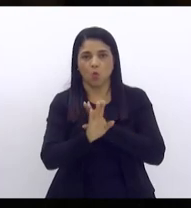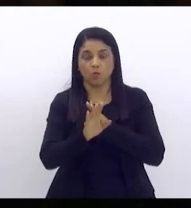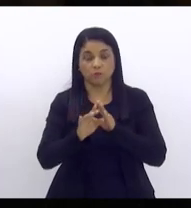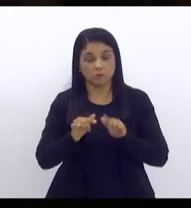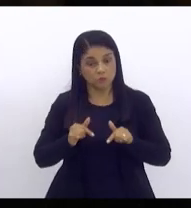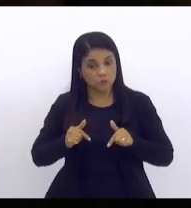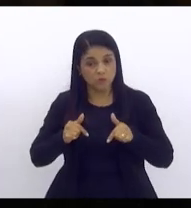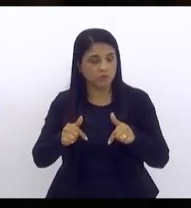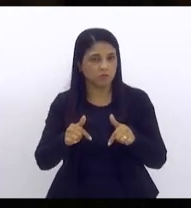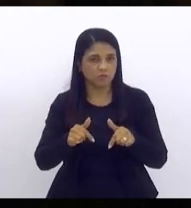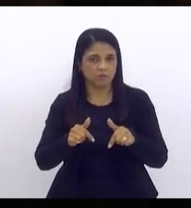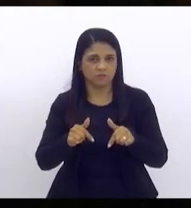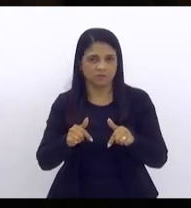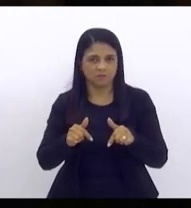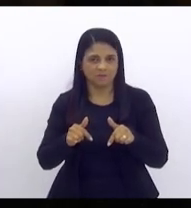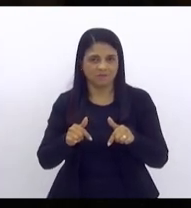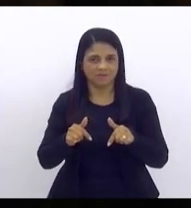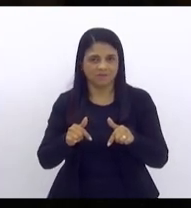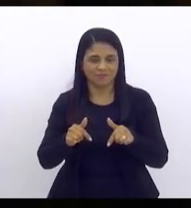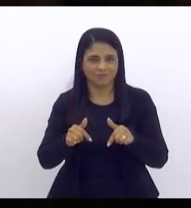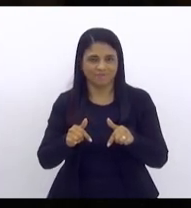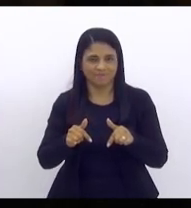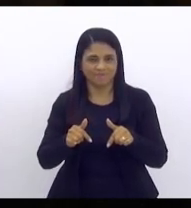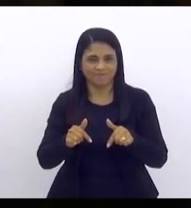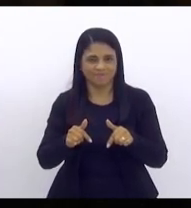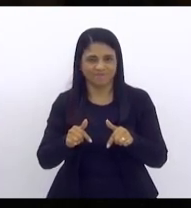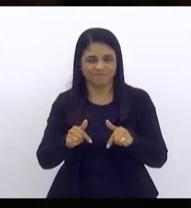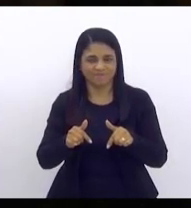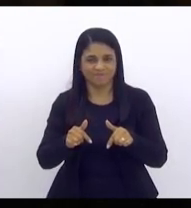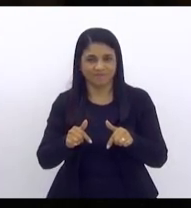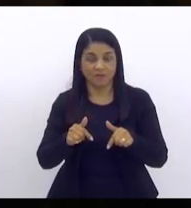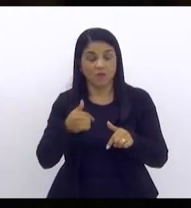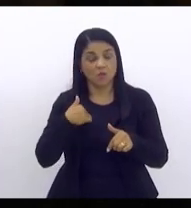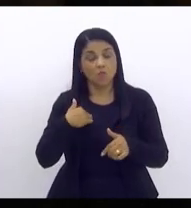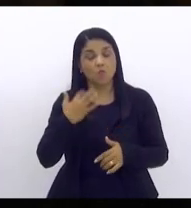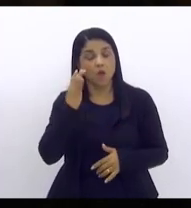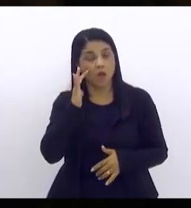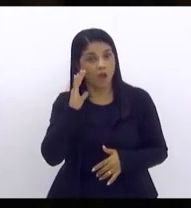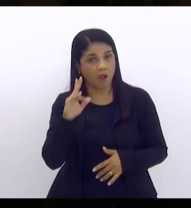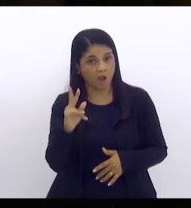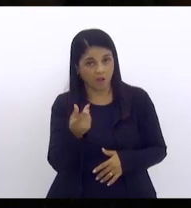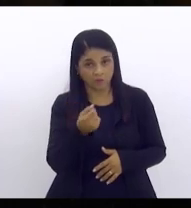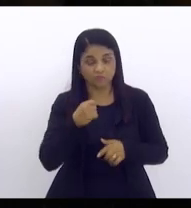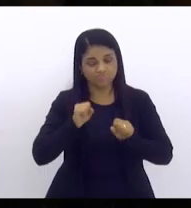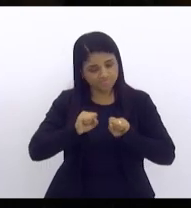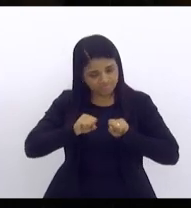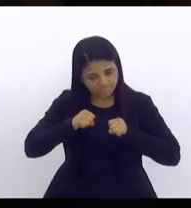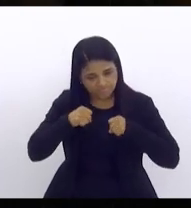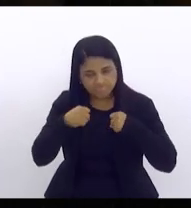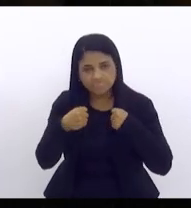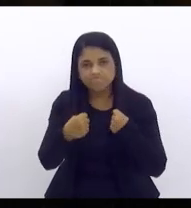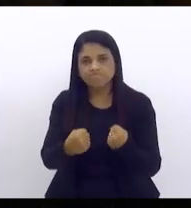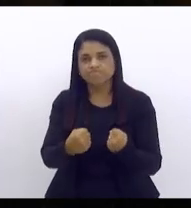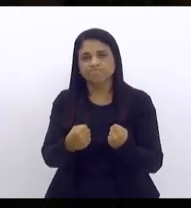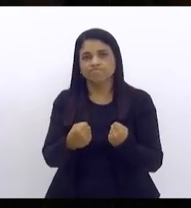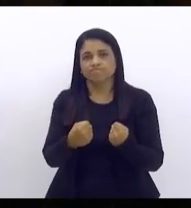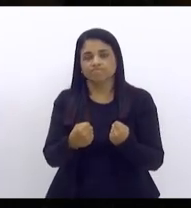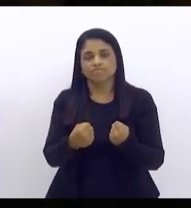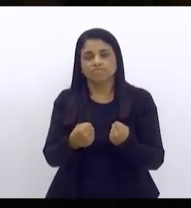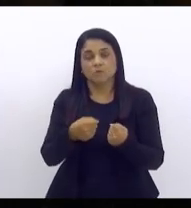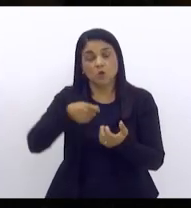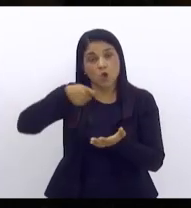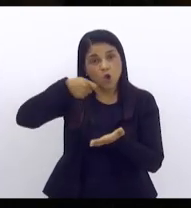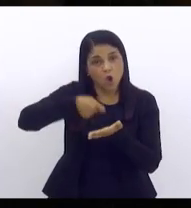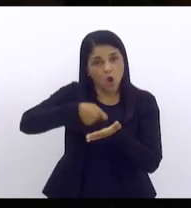nesse sentido. Ao contrário, eu acho que tem que ter um esforço. O que eu cobro